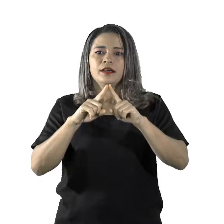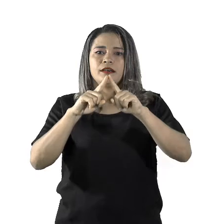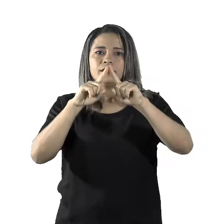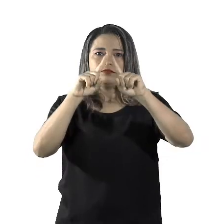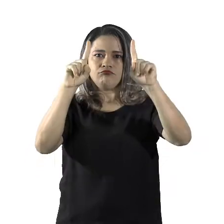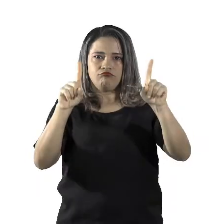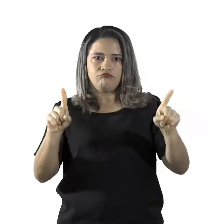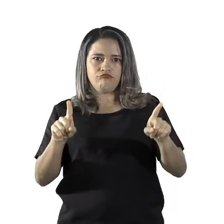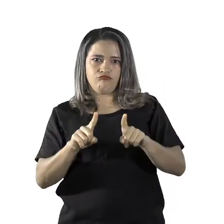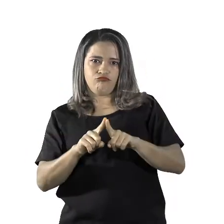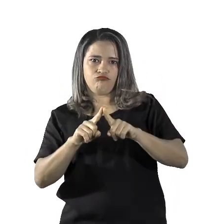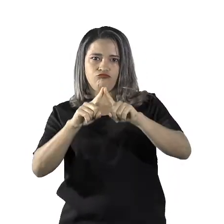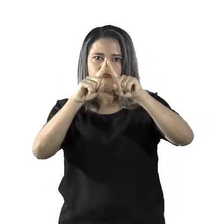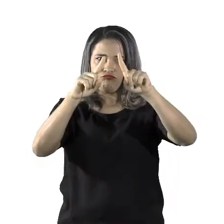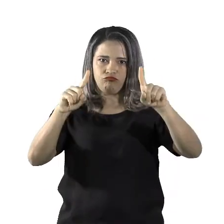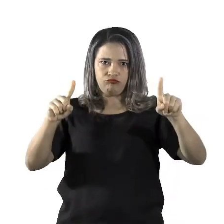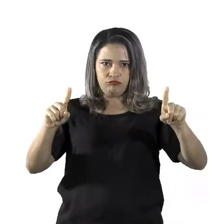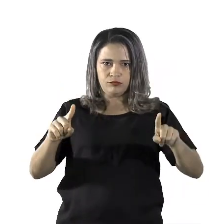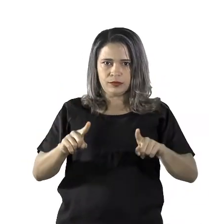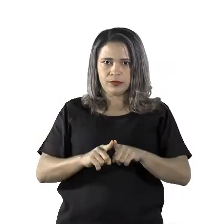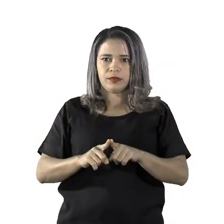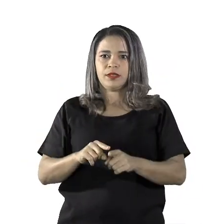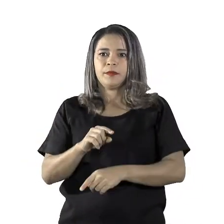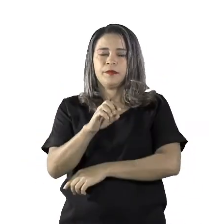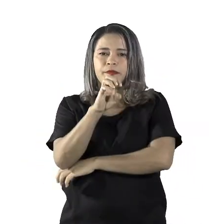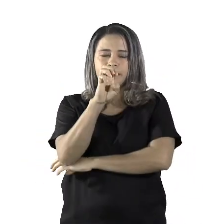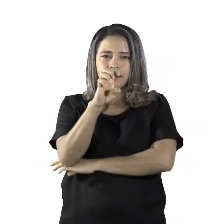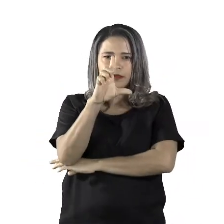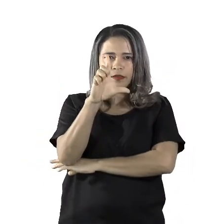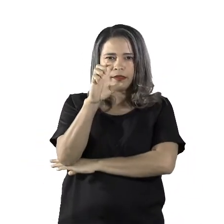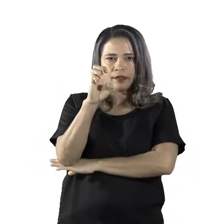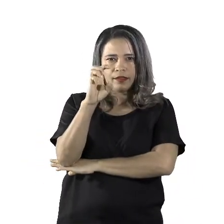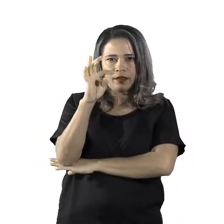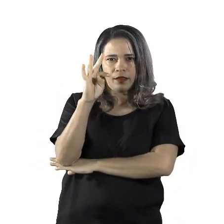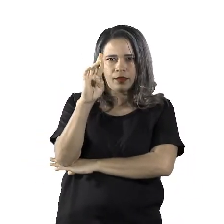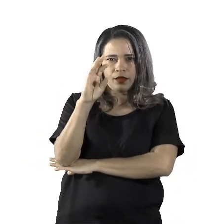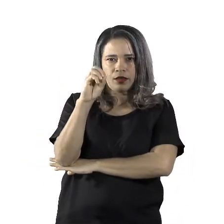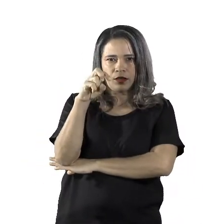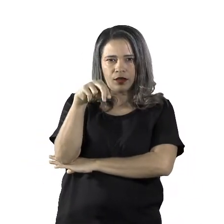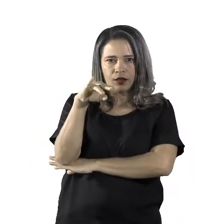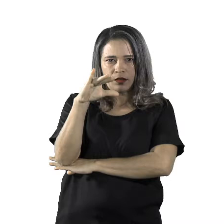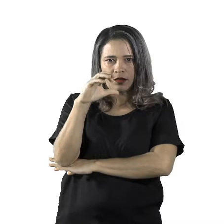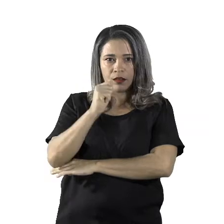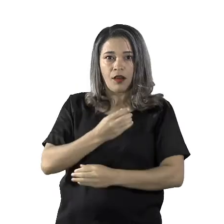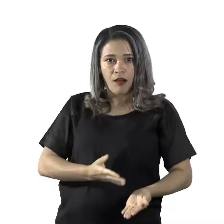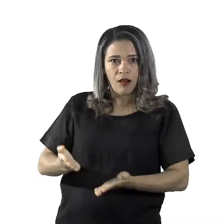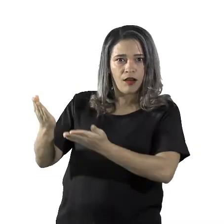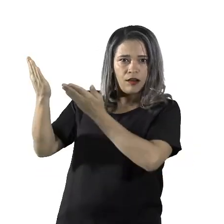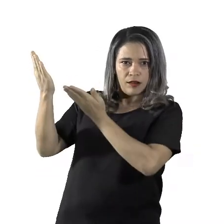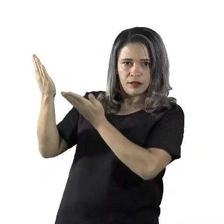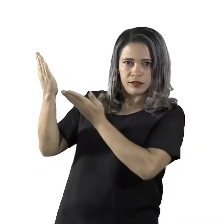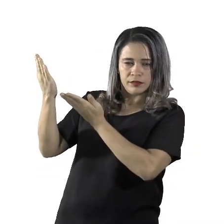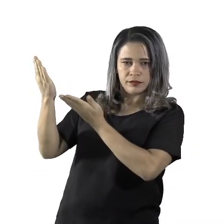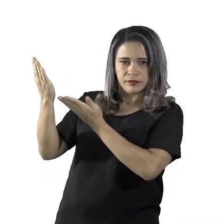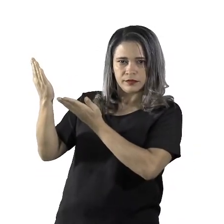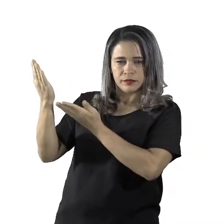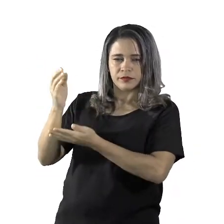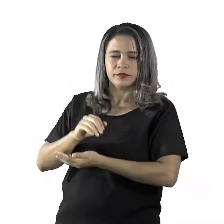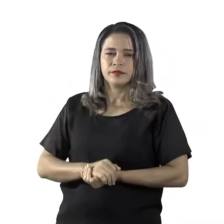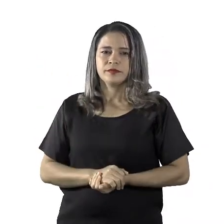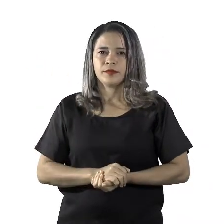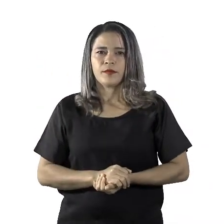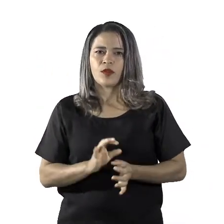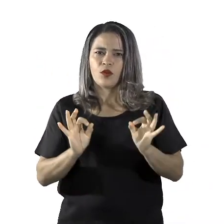tá? Estrutural e eletrônica, que é o que vai estar aparecendo para vocês aí na imagem. Como é que elas